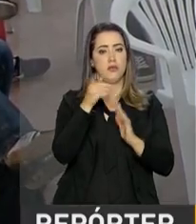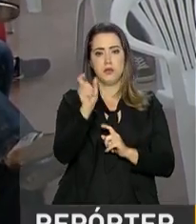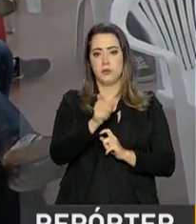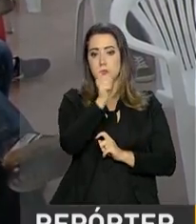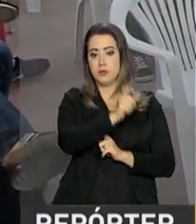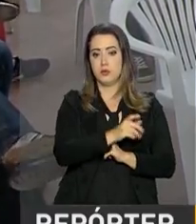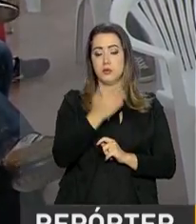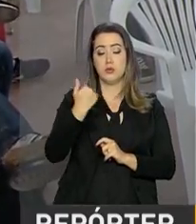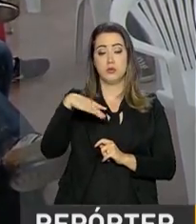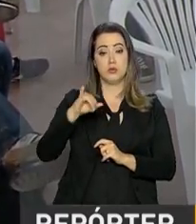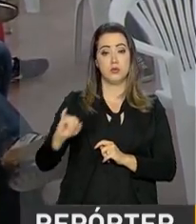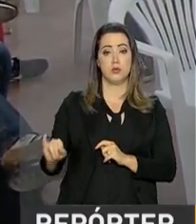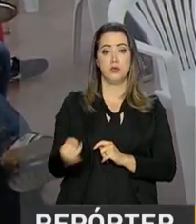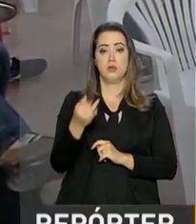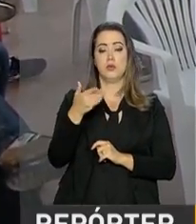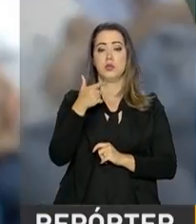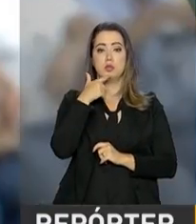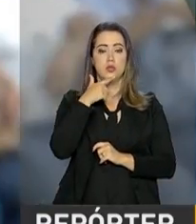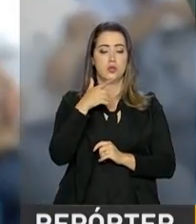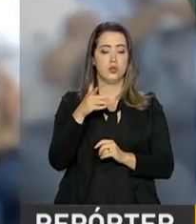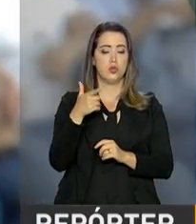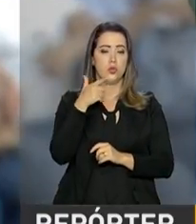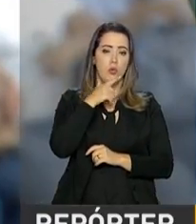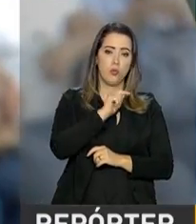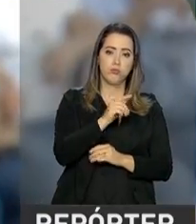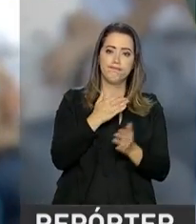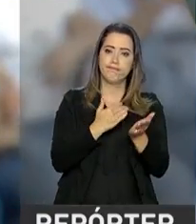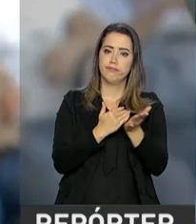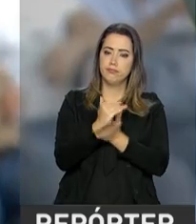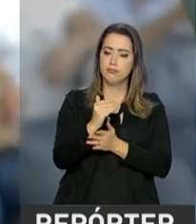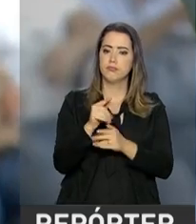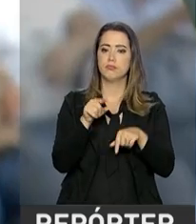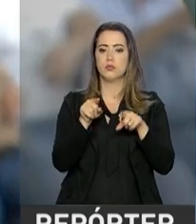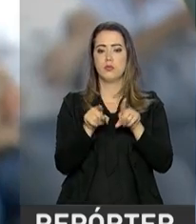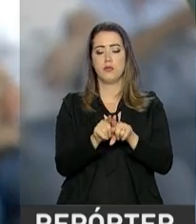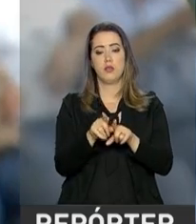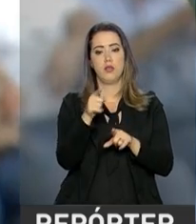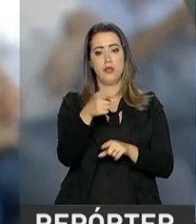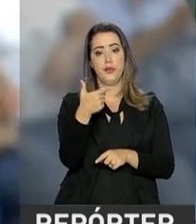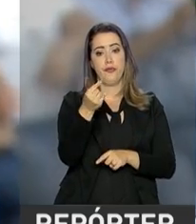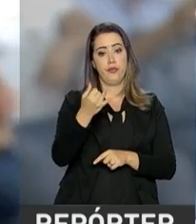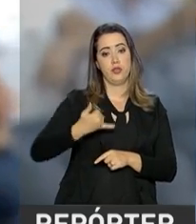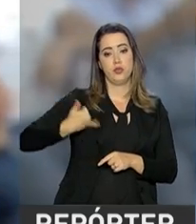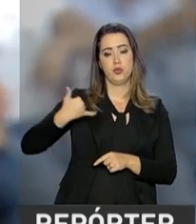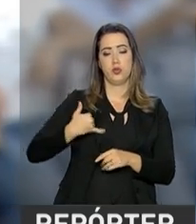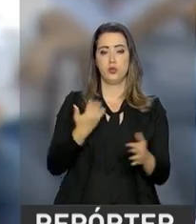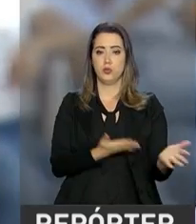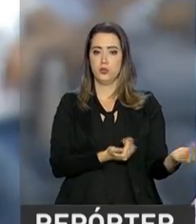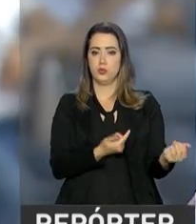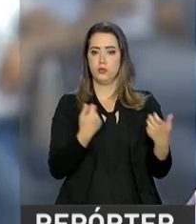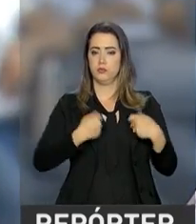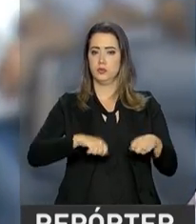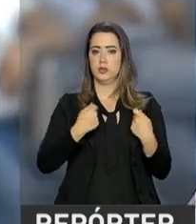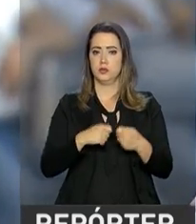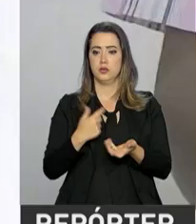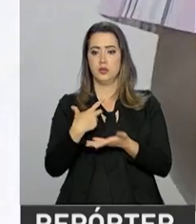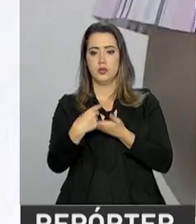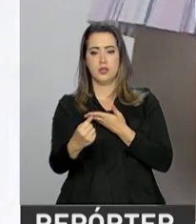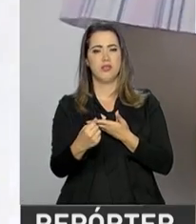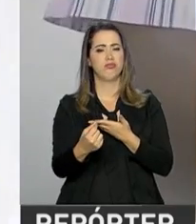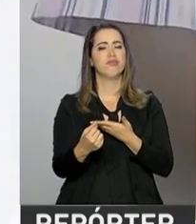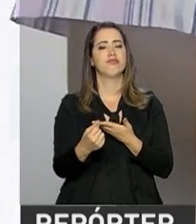venezuelanos a chance de recomeçar é o caso de jansen com apenas 20 anos o jovem precisou largar a